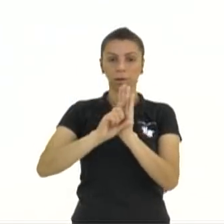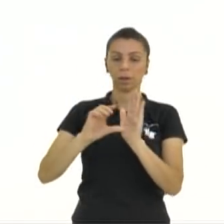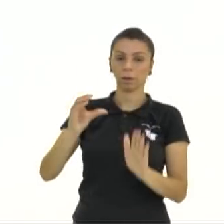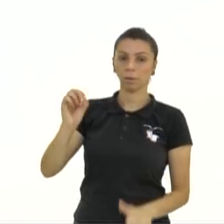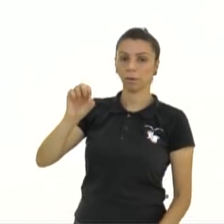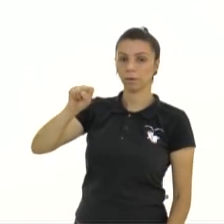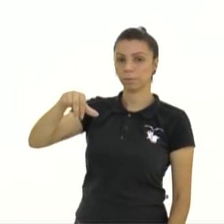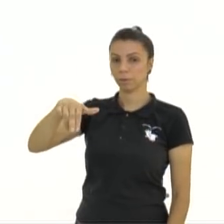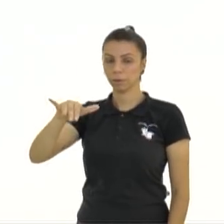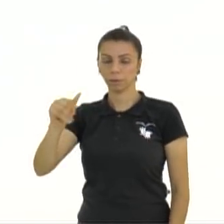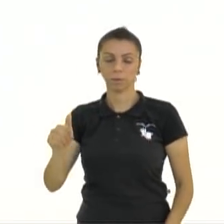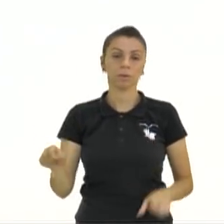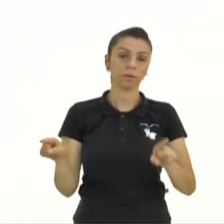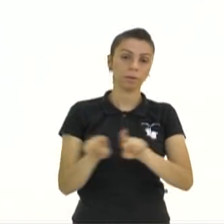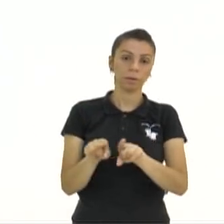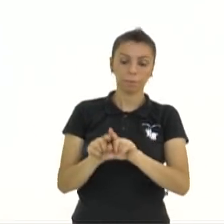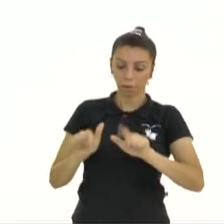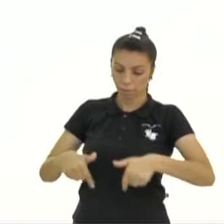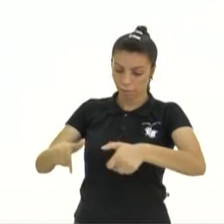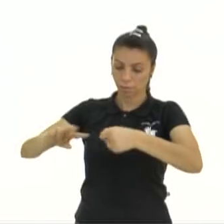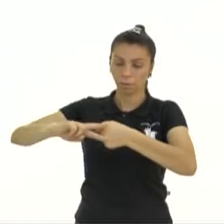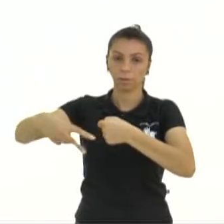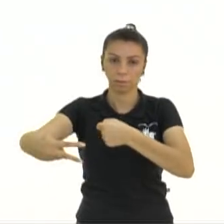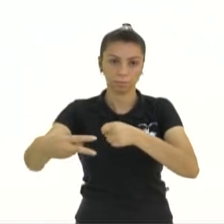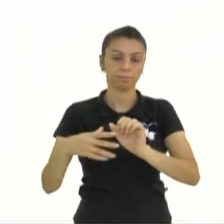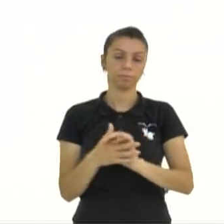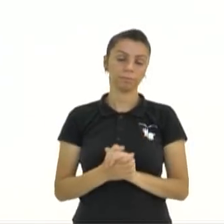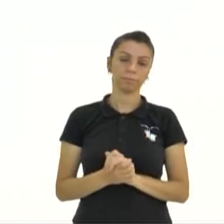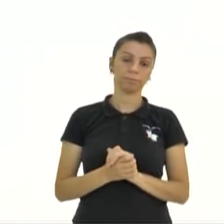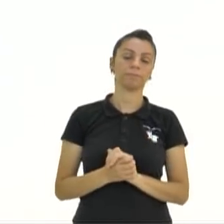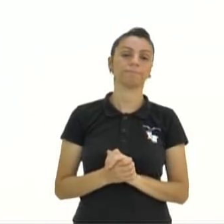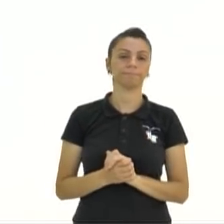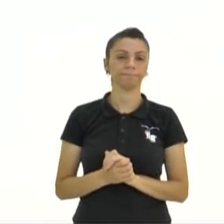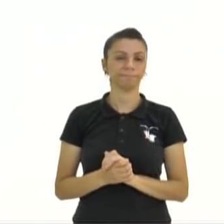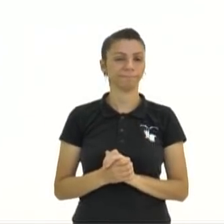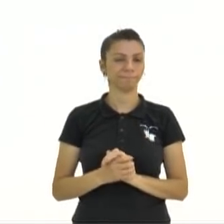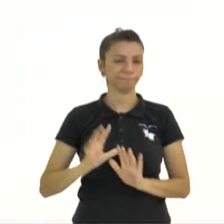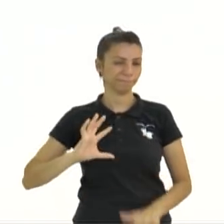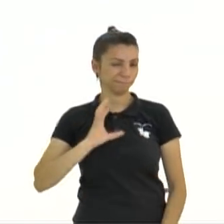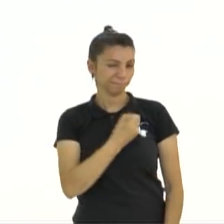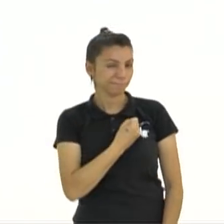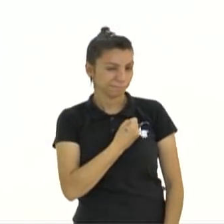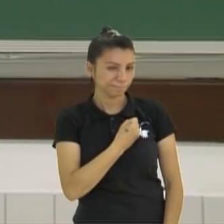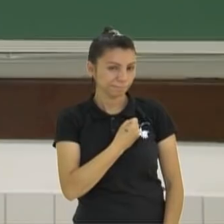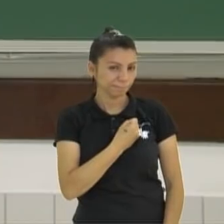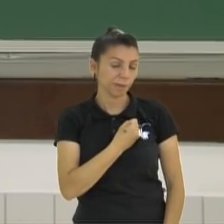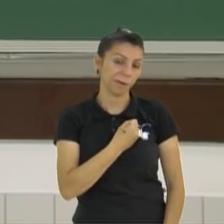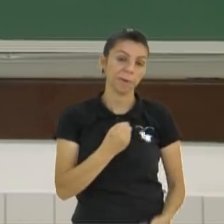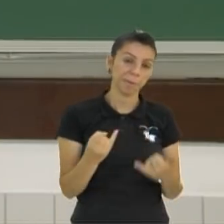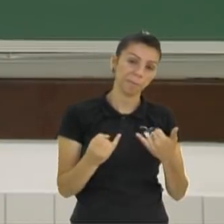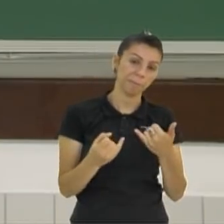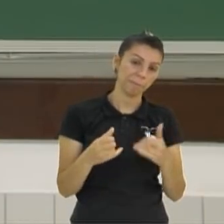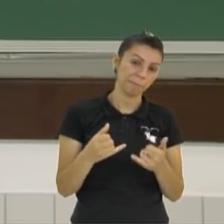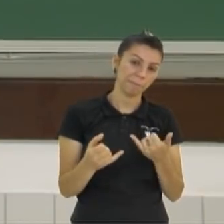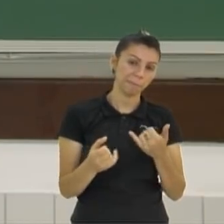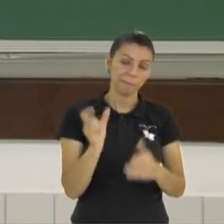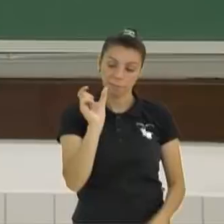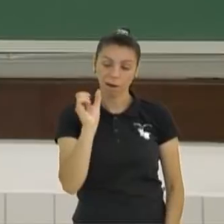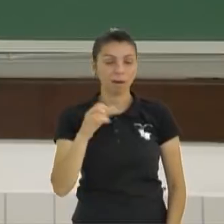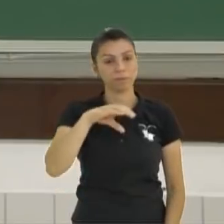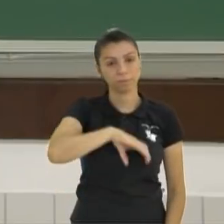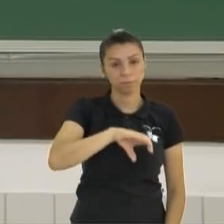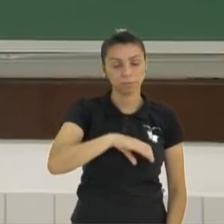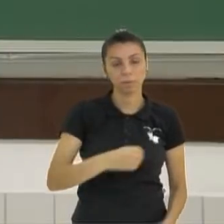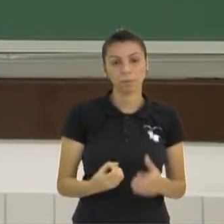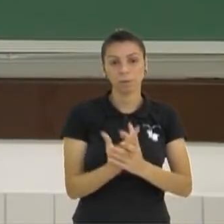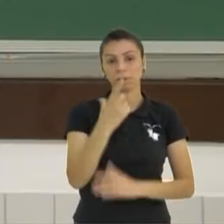que gera consequência e funciona como lei de ação e reação. Bom, salvação é uma palavra em português. Tem origem no latim.